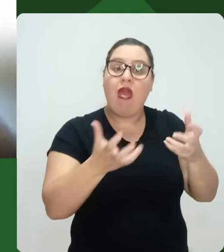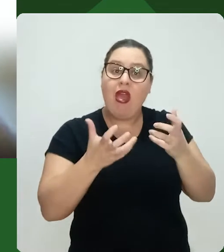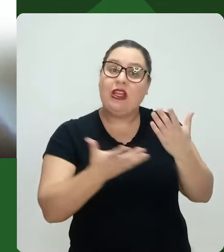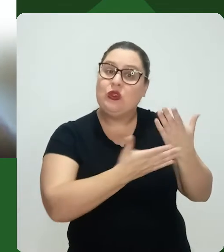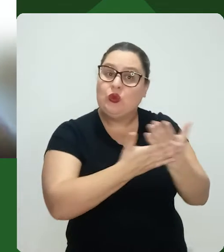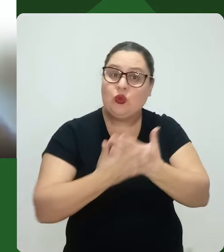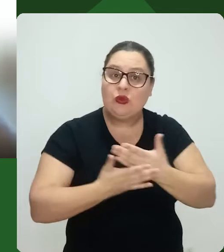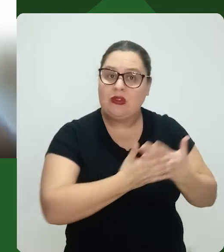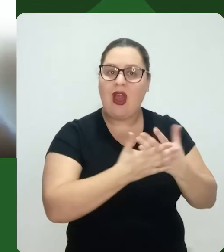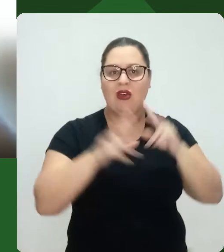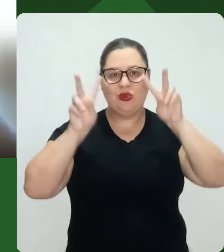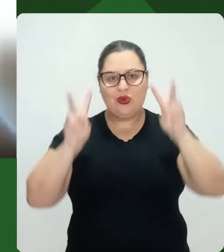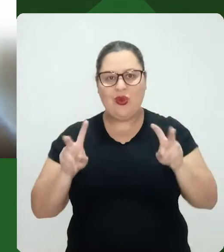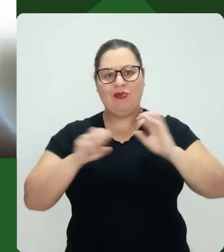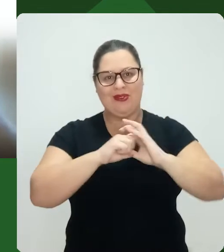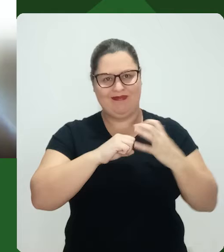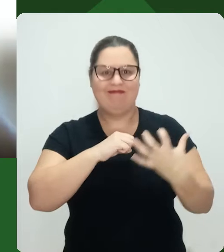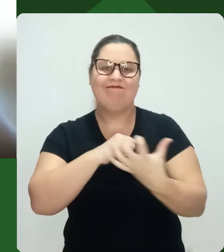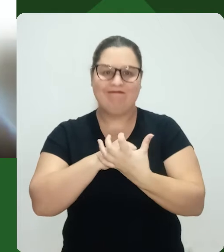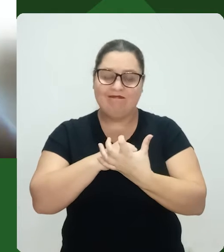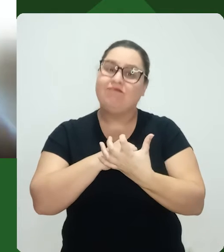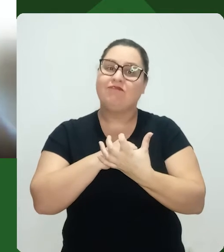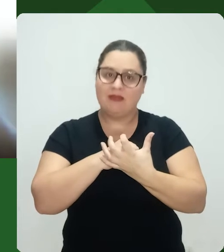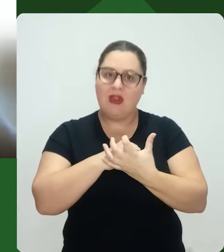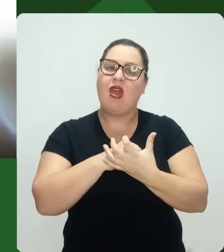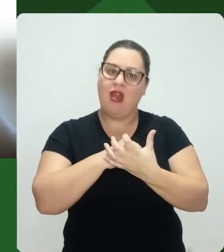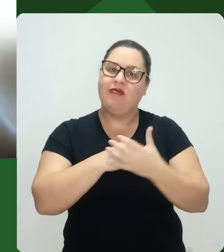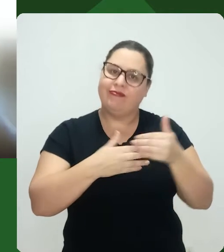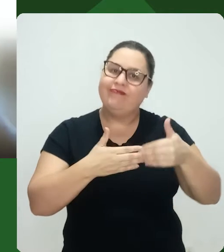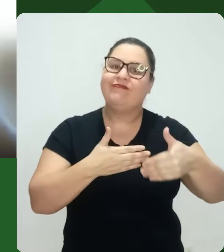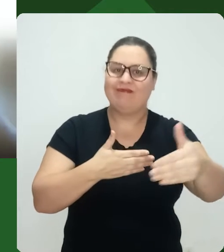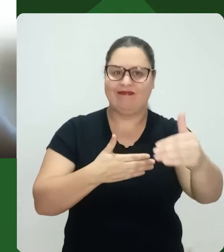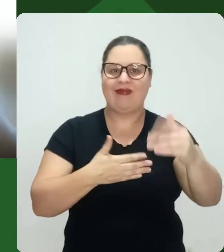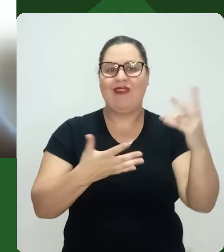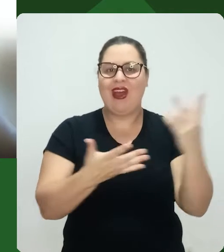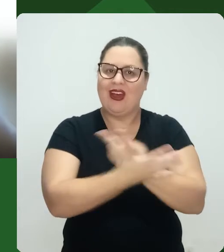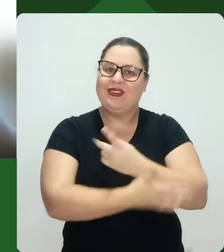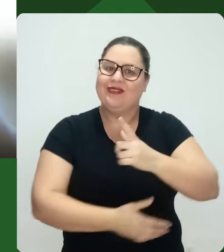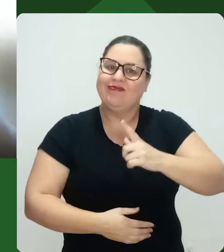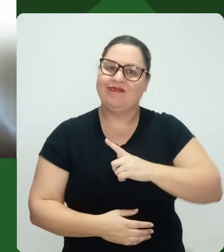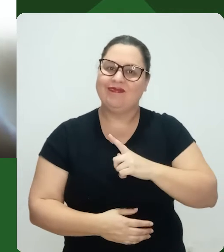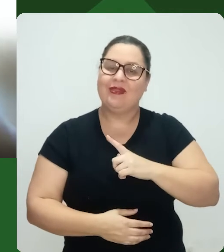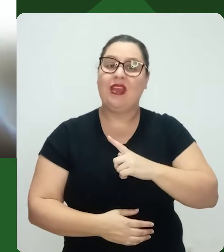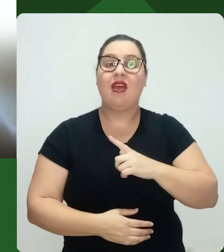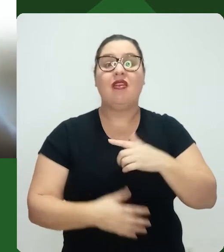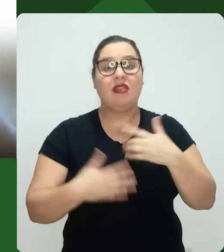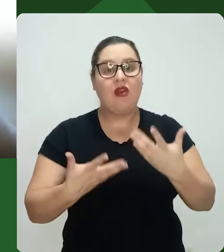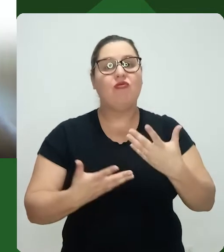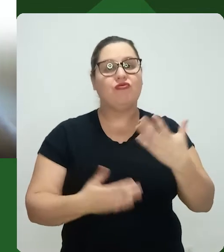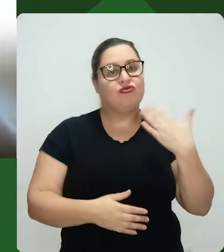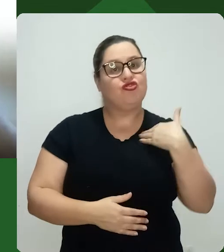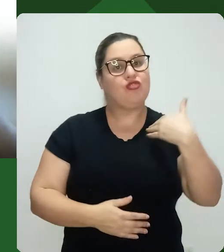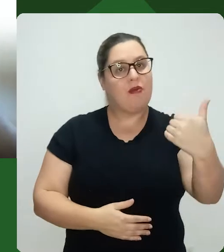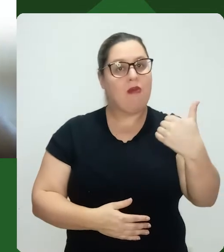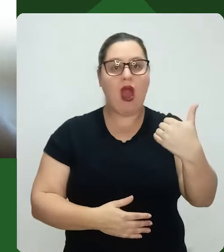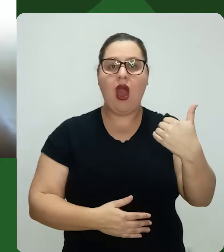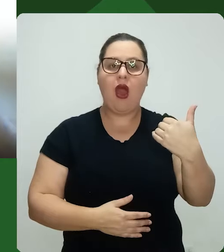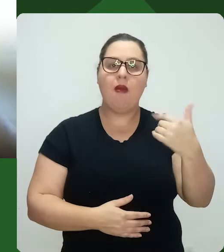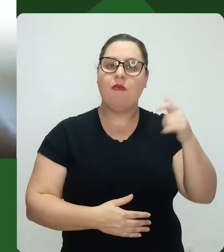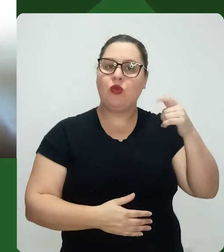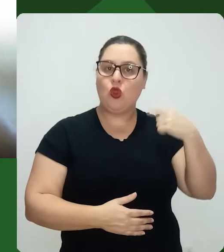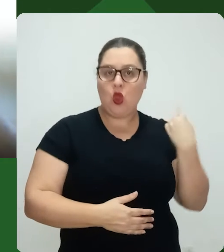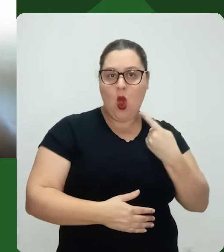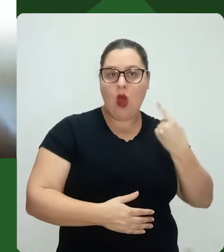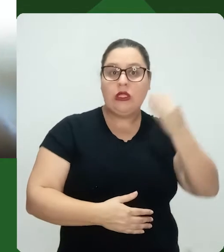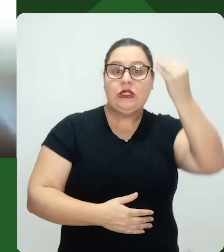anos, 30 anos, alguém, um historiador, um pesquisador, queira estudar a pandemia. Provavelmente isso vai acontecer,